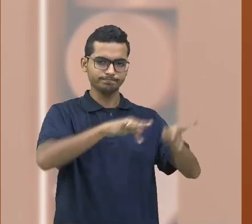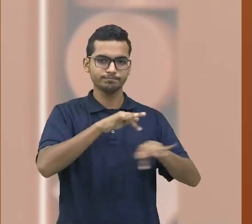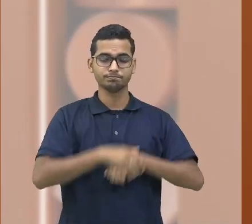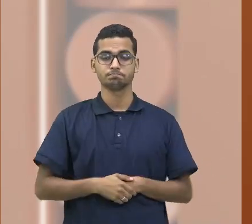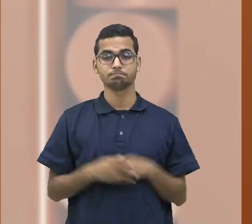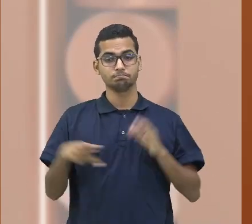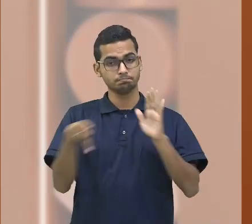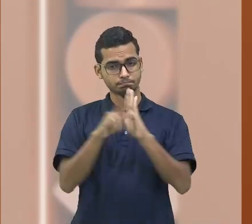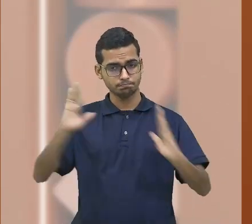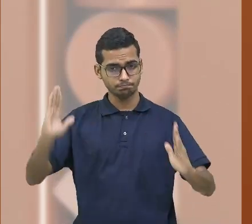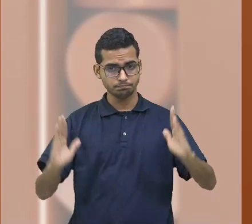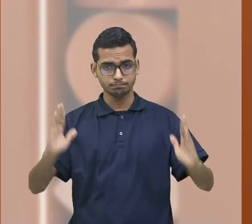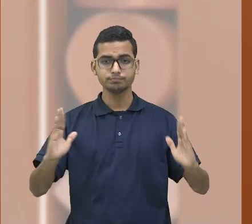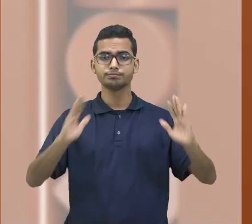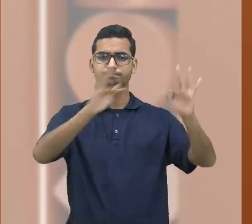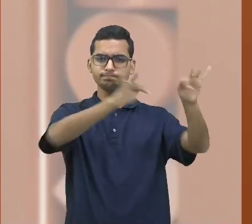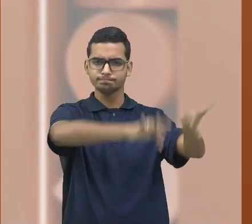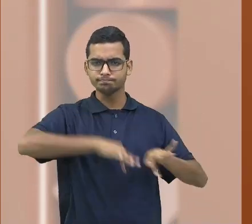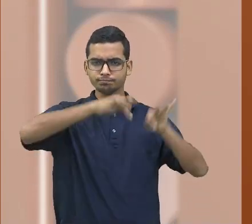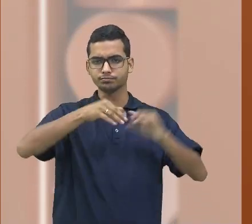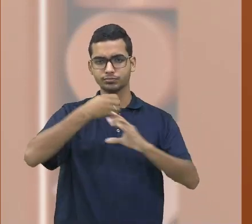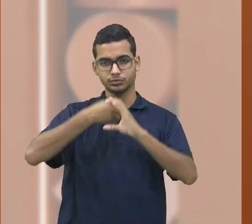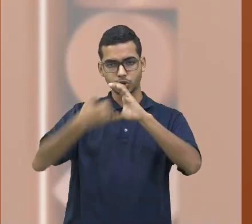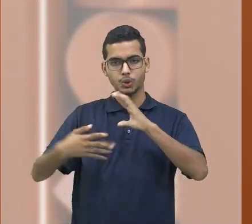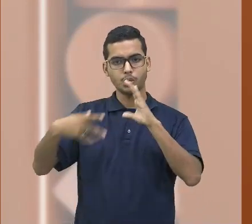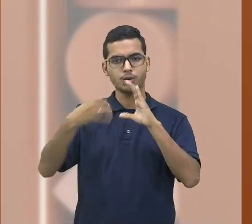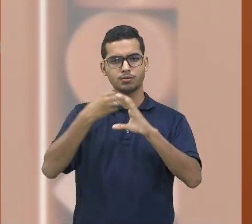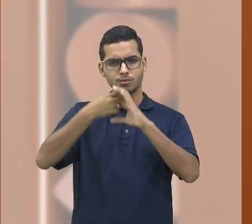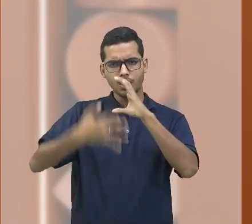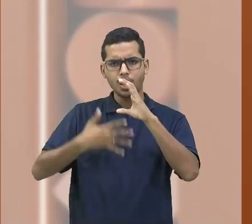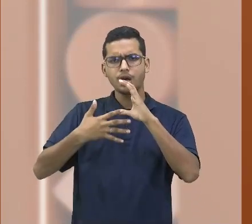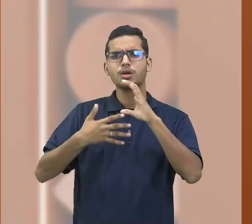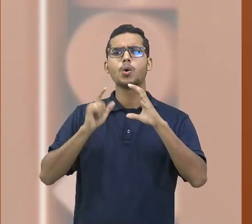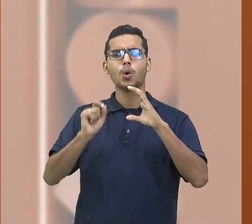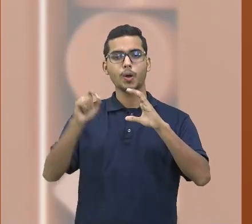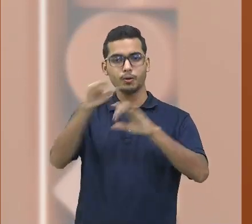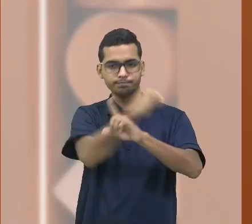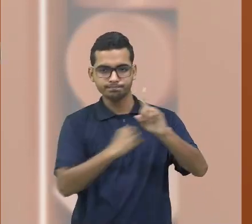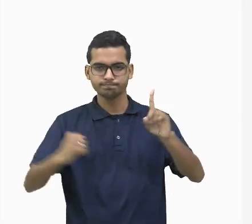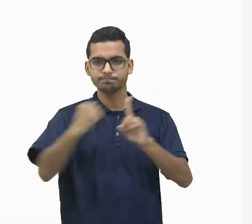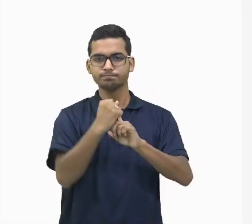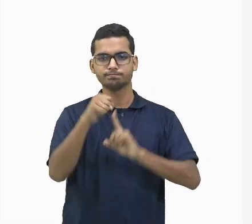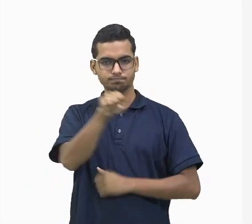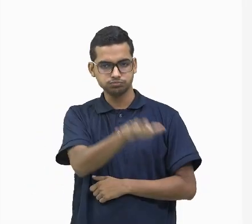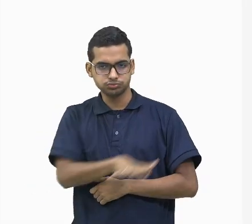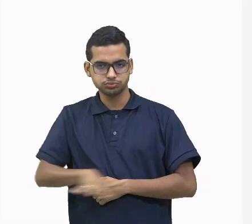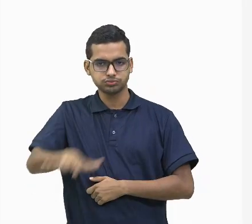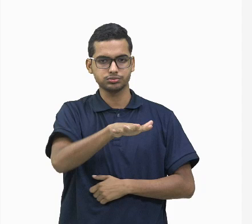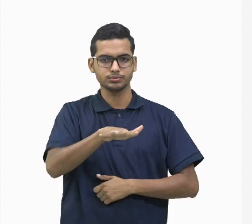agora, trazendo algumas características da sociedade de modo geral, tá bom? Então me acompanha.